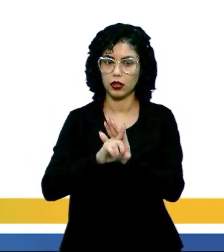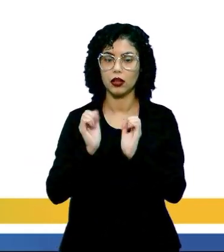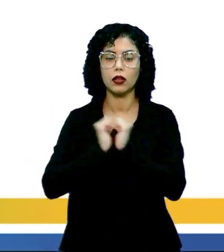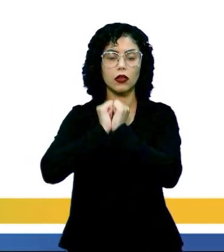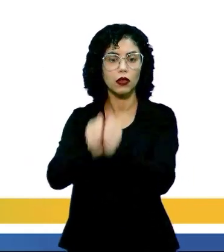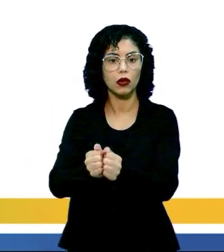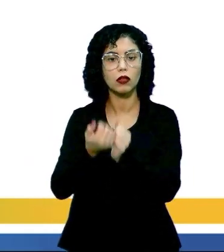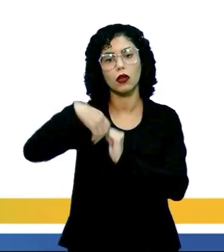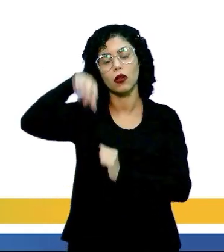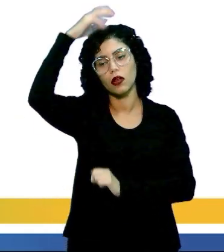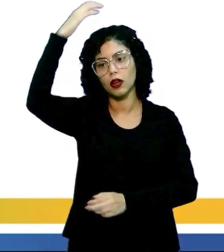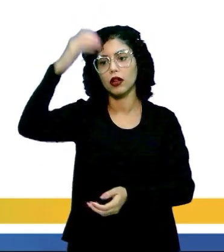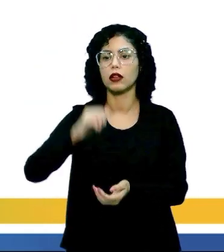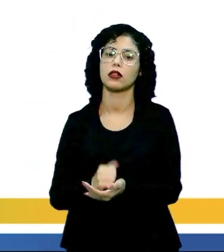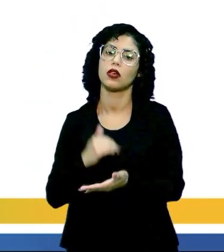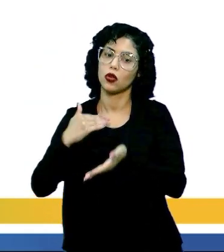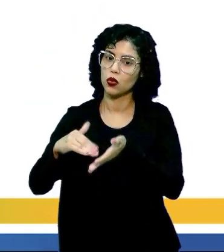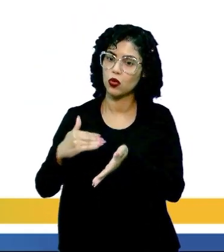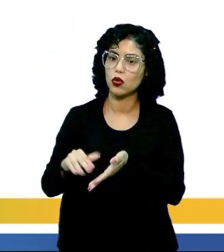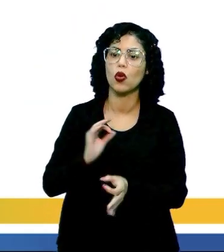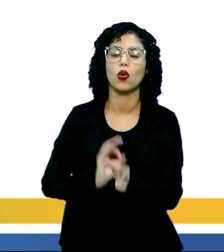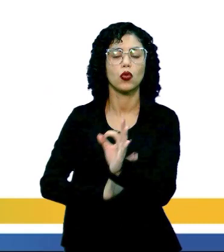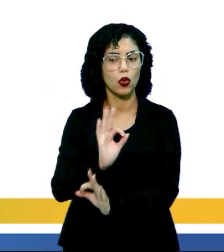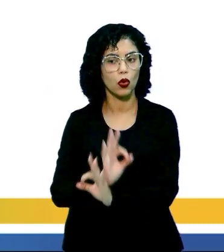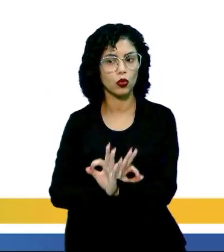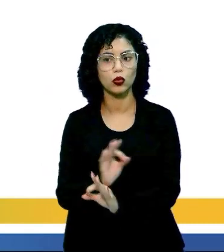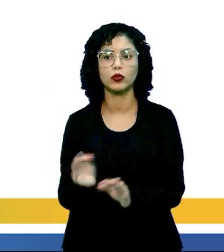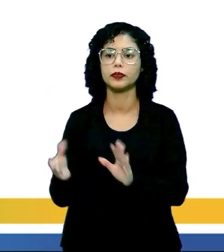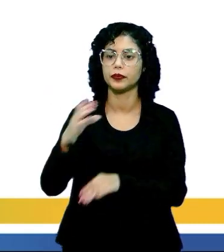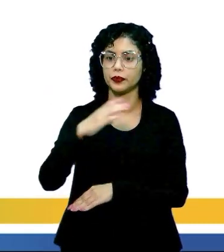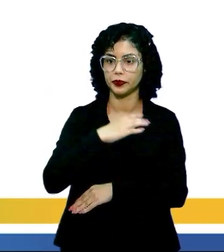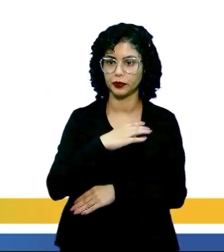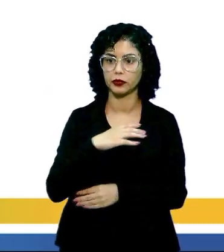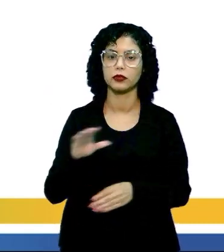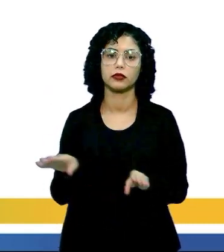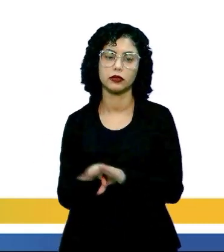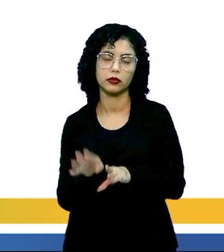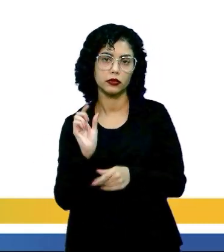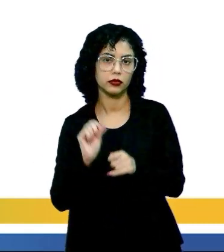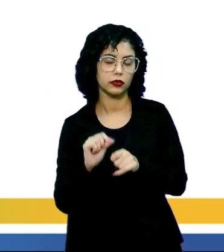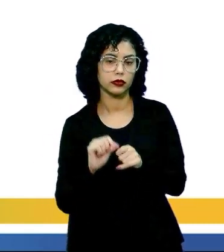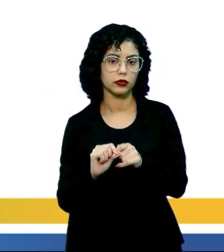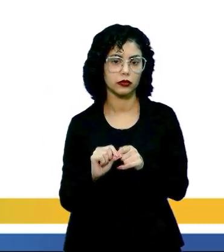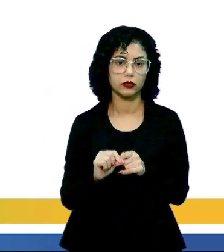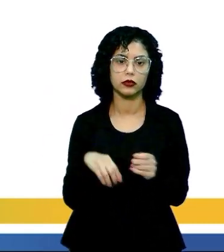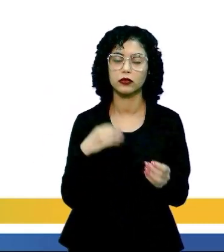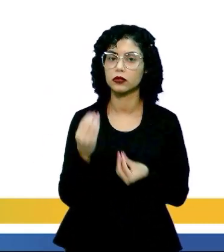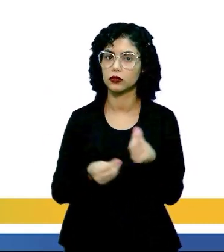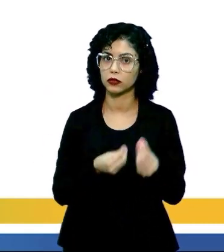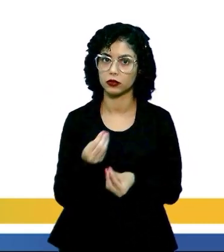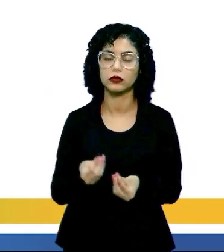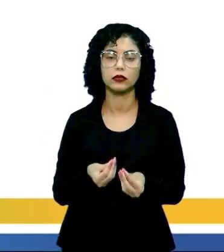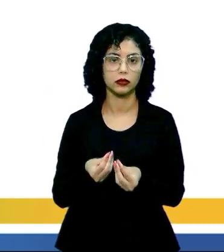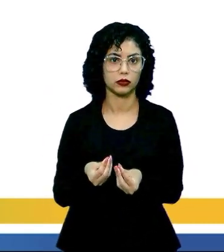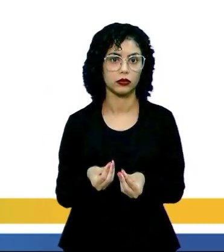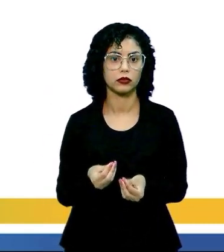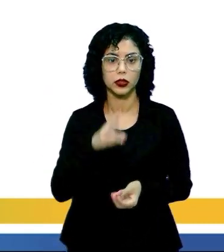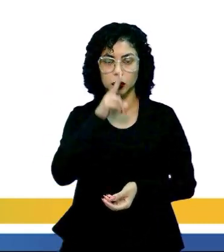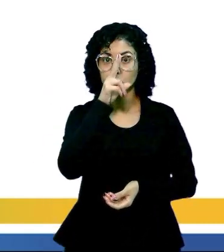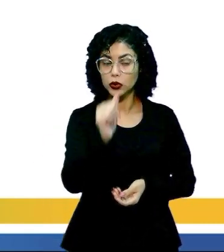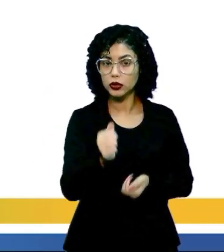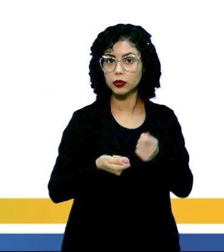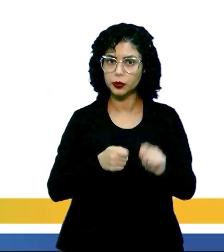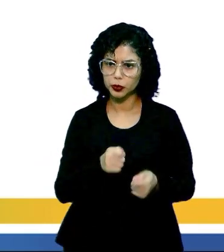com o rei e administrar as cidades, né? E aí eles também tinham, eles exerciam como os anciões esse